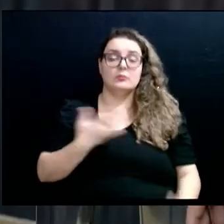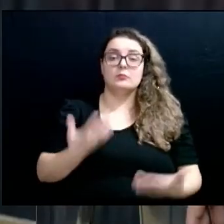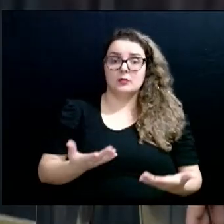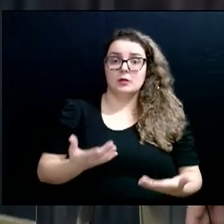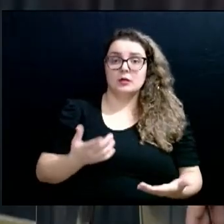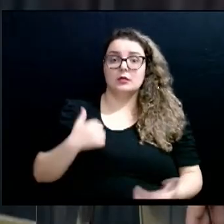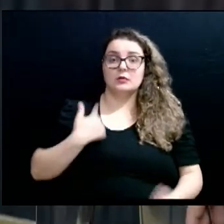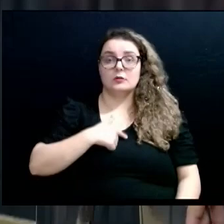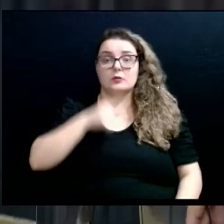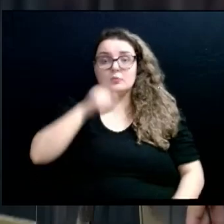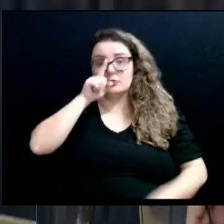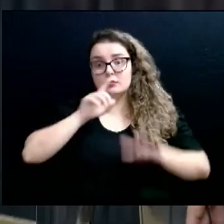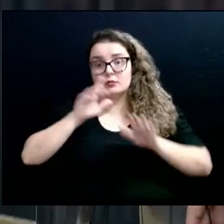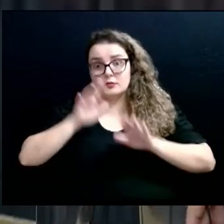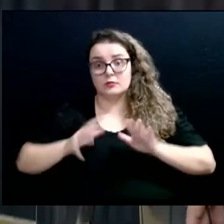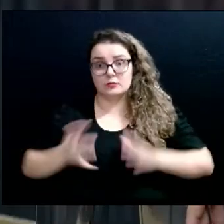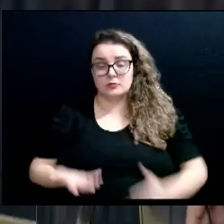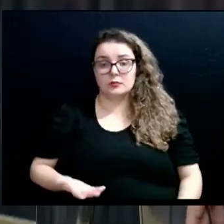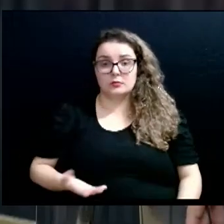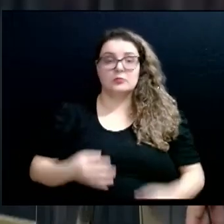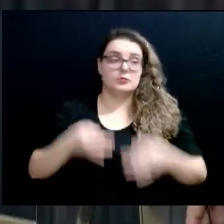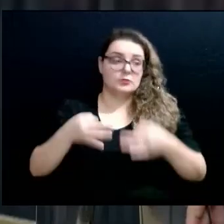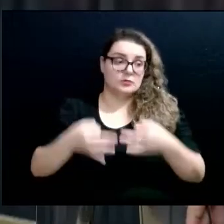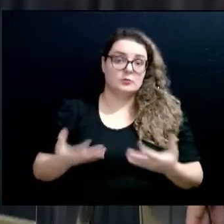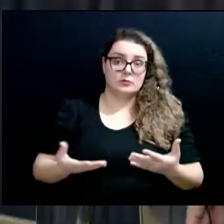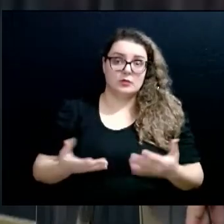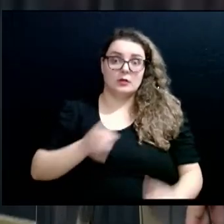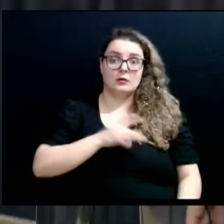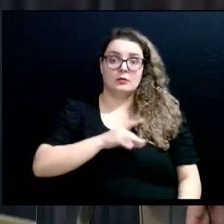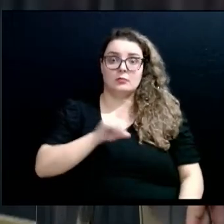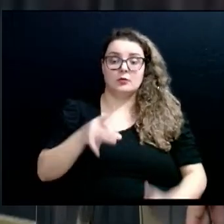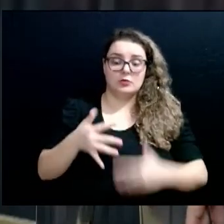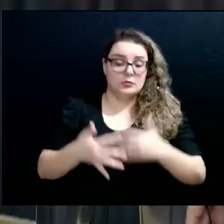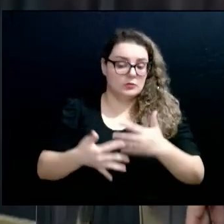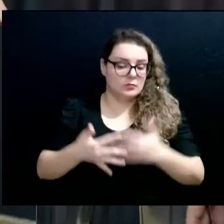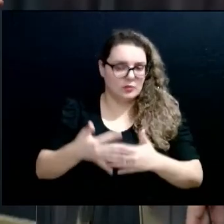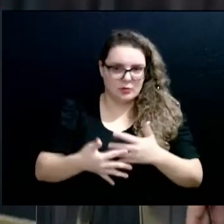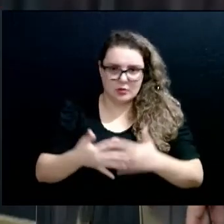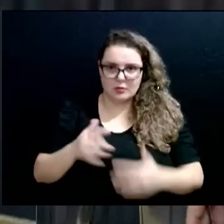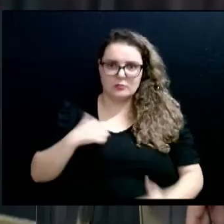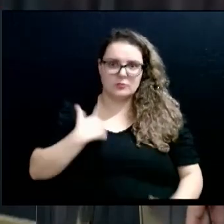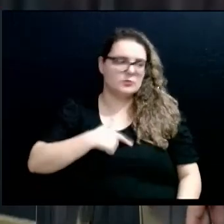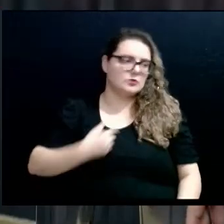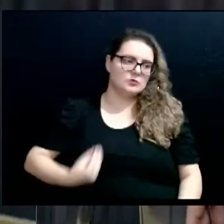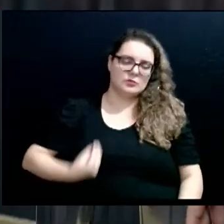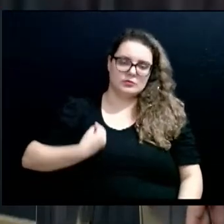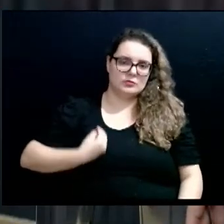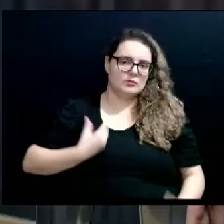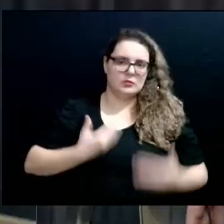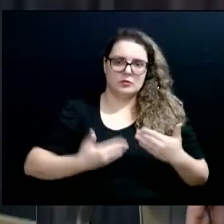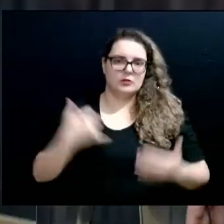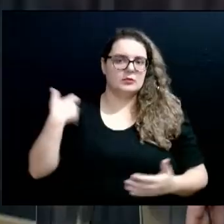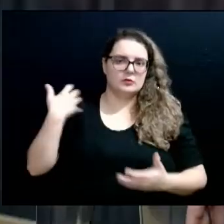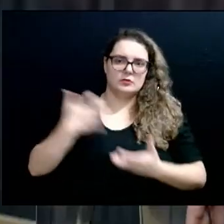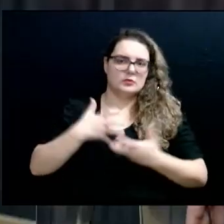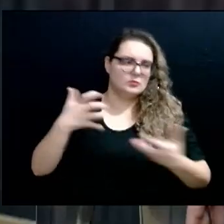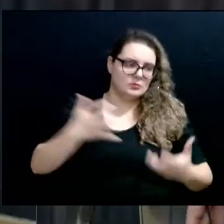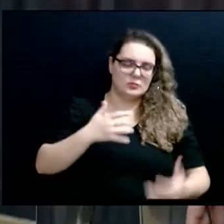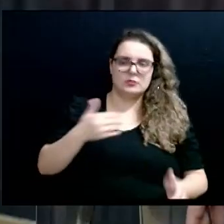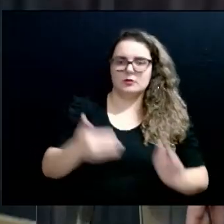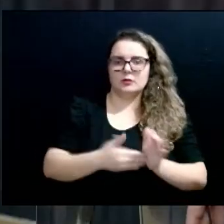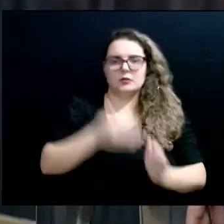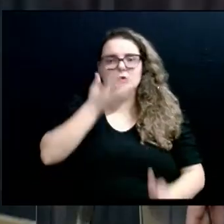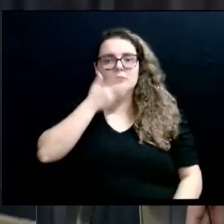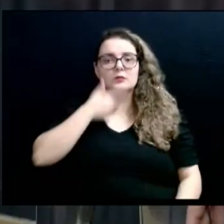cuidado justamente para que o medo não impeça a gente, então, desde o idoso até a criança, de viver e de